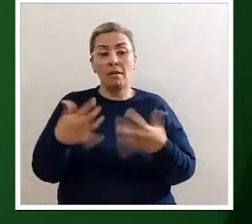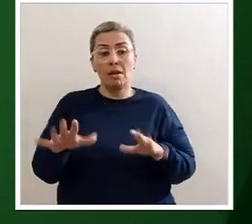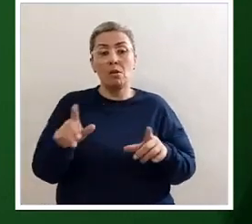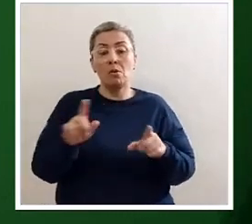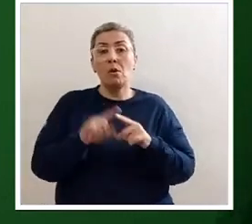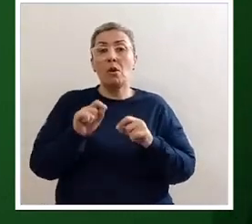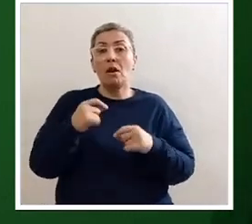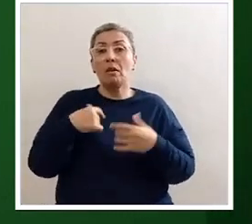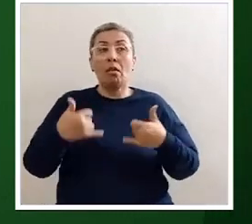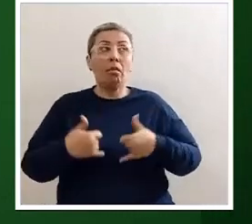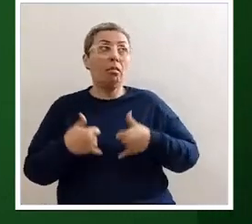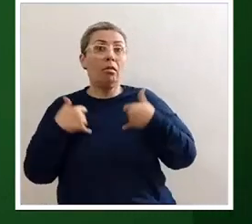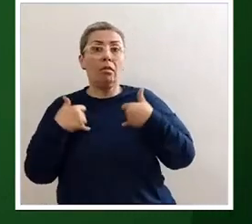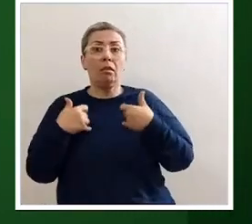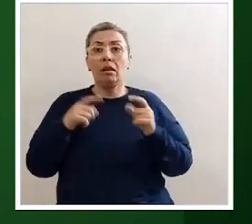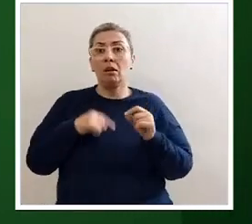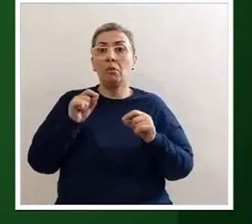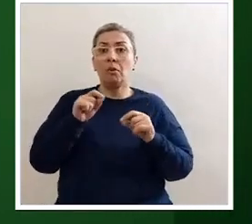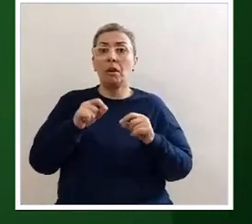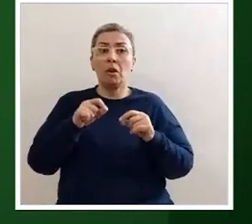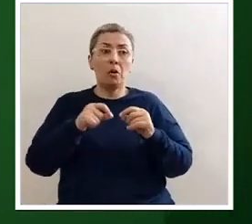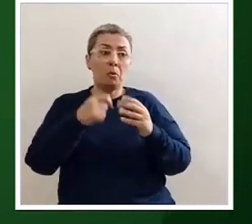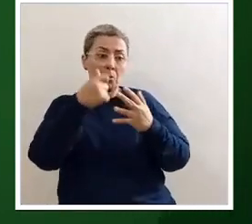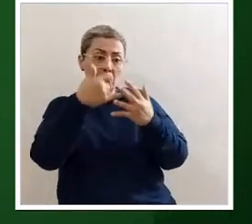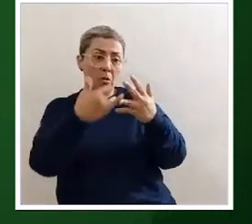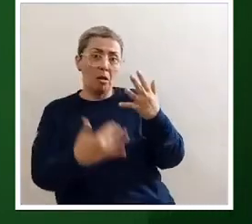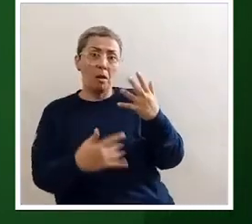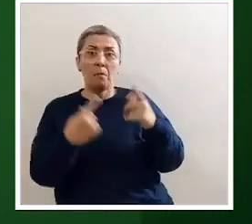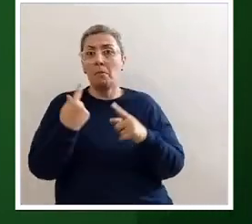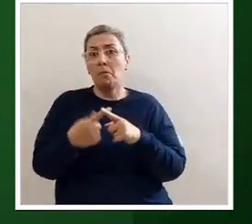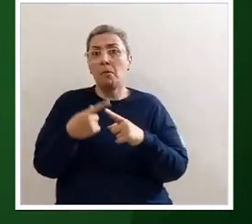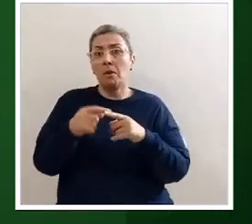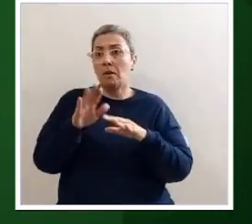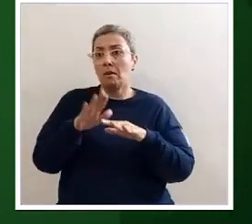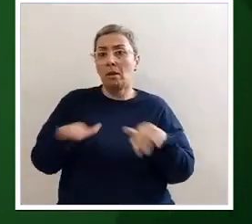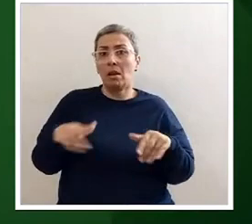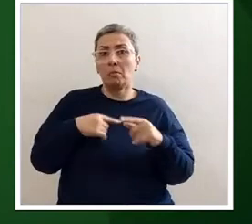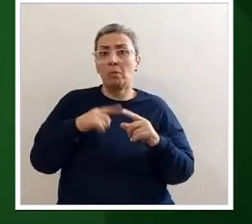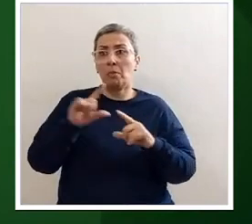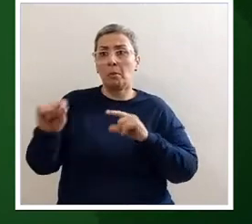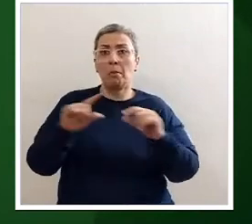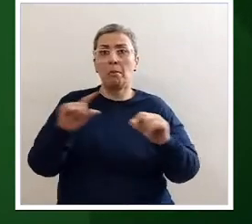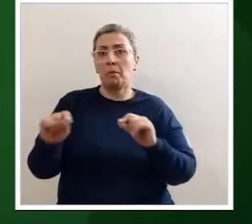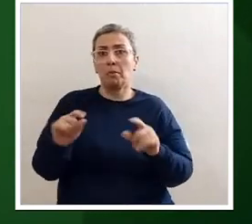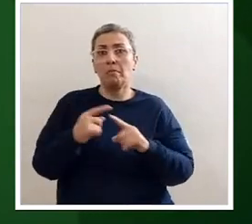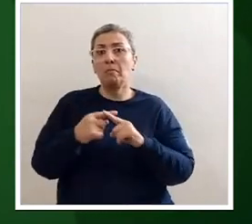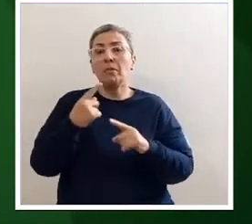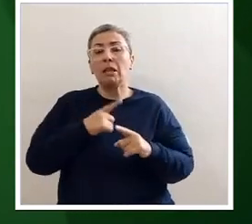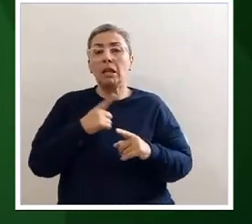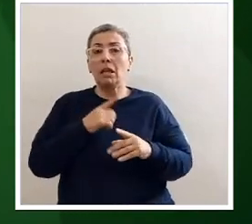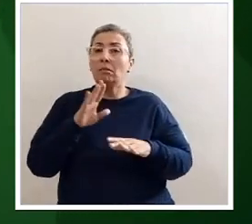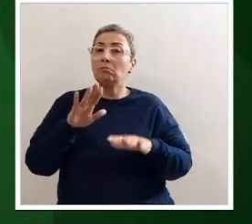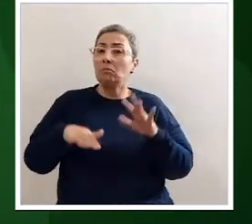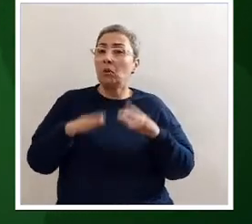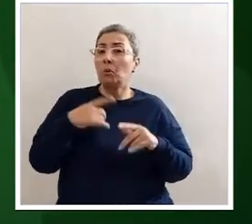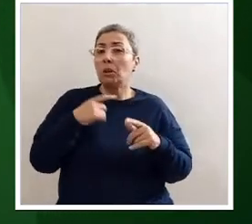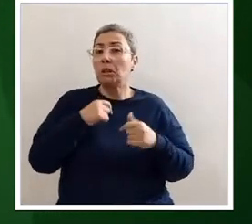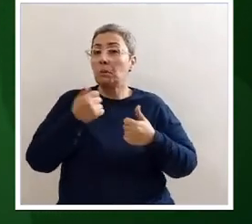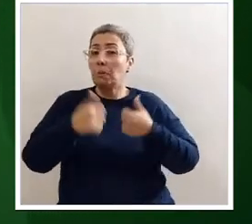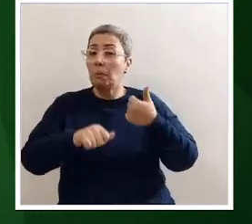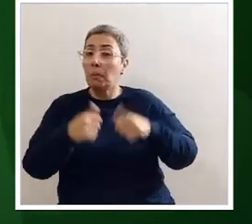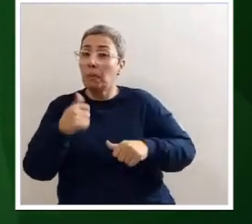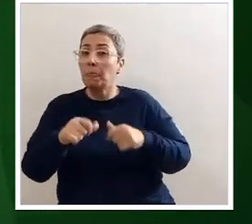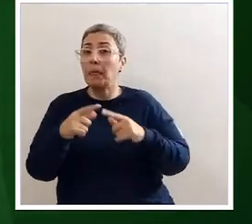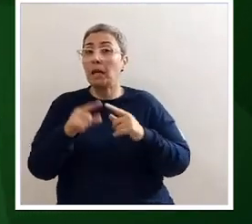essa pretensão de definir o porquê que as crianças estão invadindo a gente tem aqui uma análise